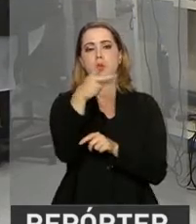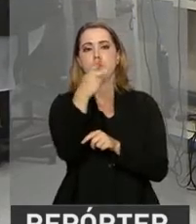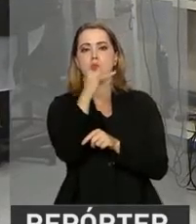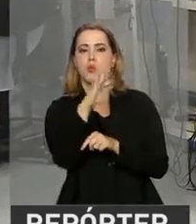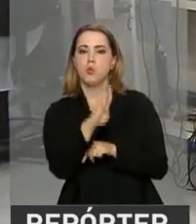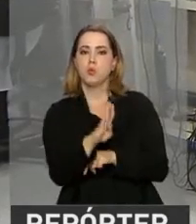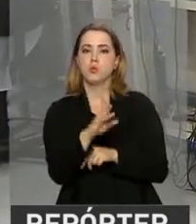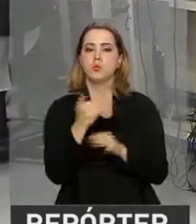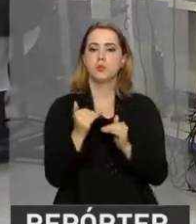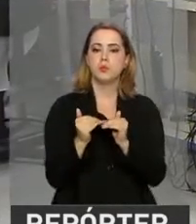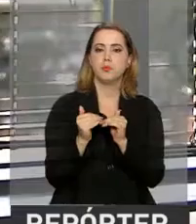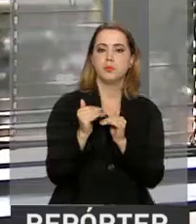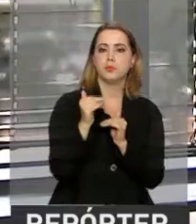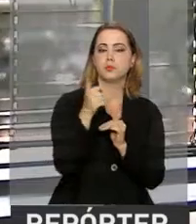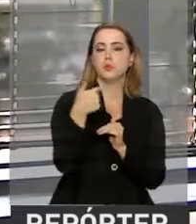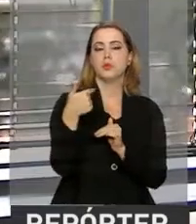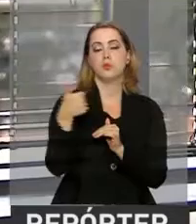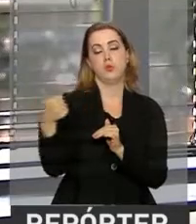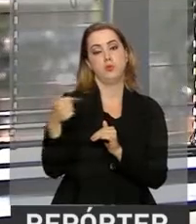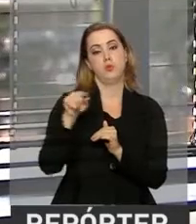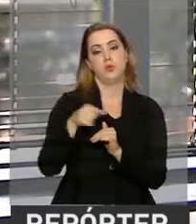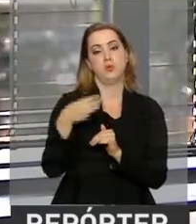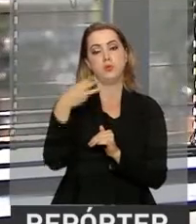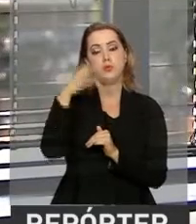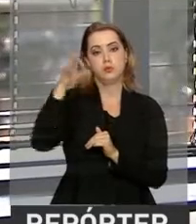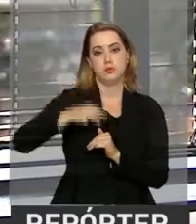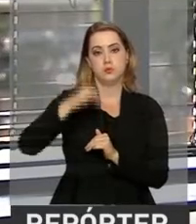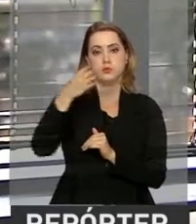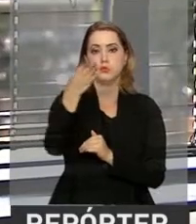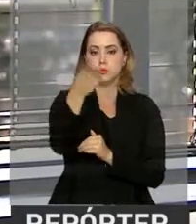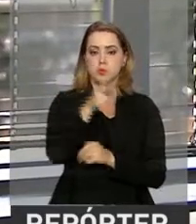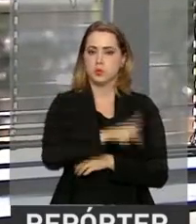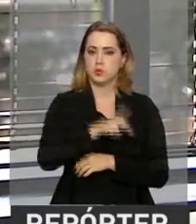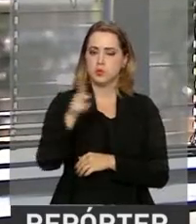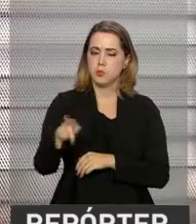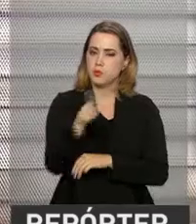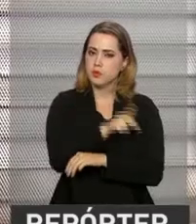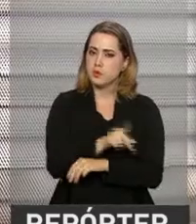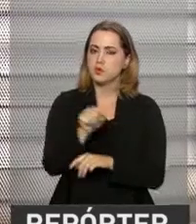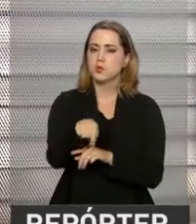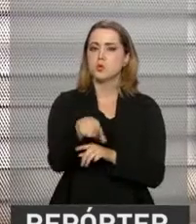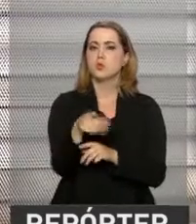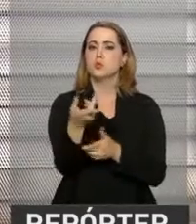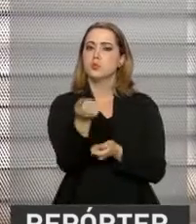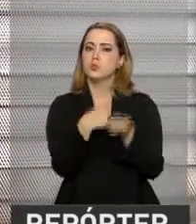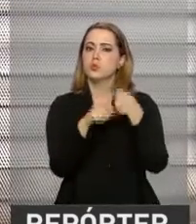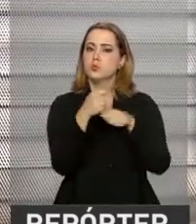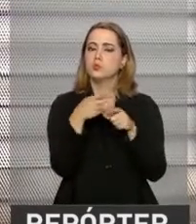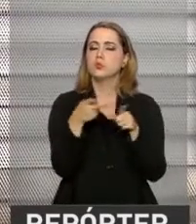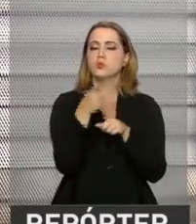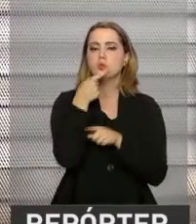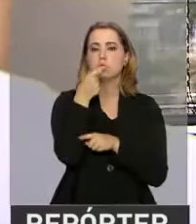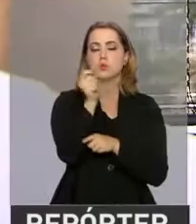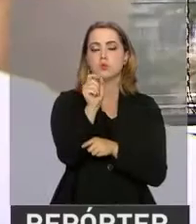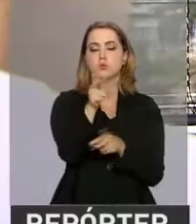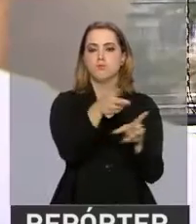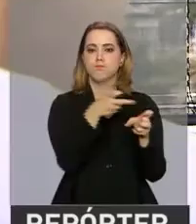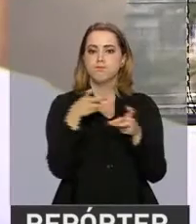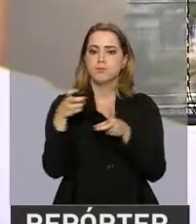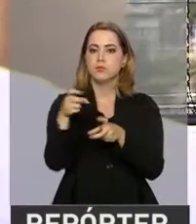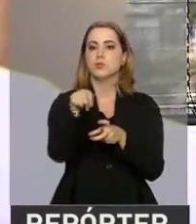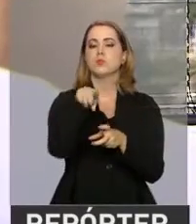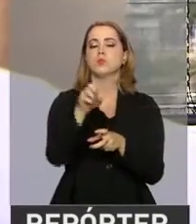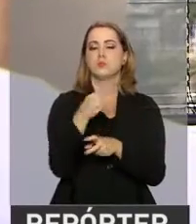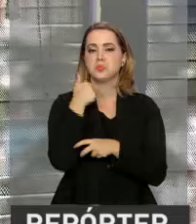de 1,3%. Para este professor de finanças, a tendência é de cenário positivo na economia, mas será